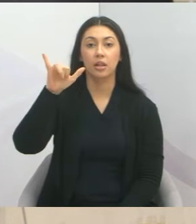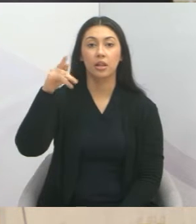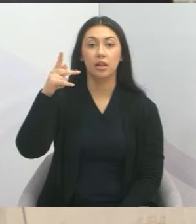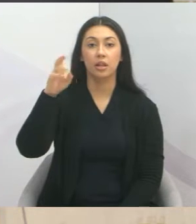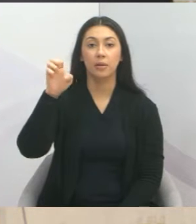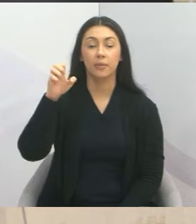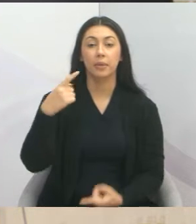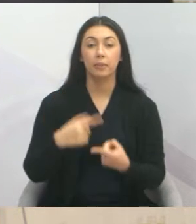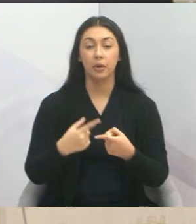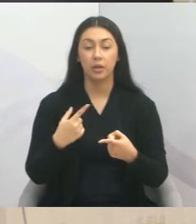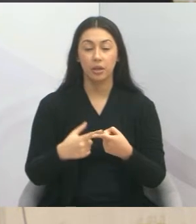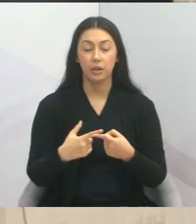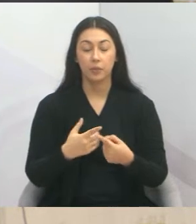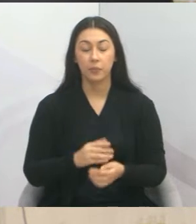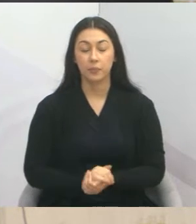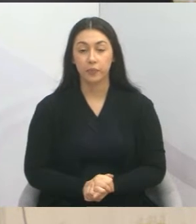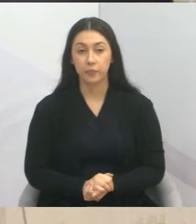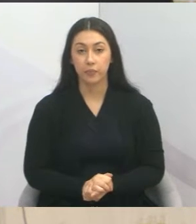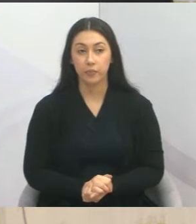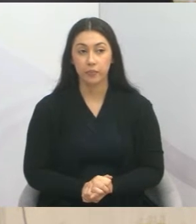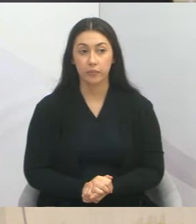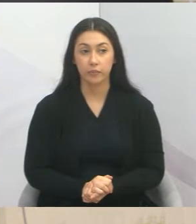pela posse